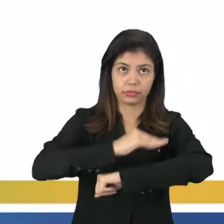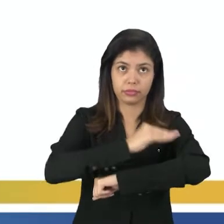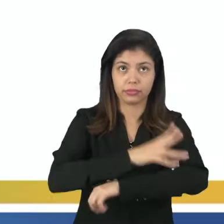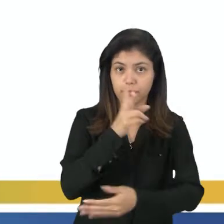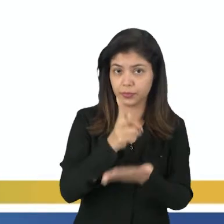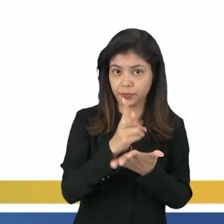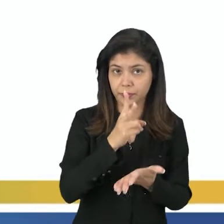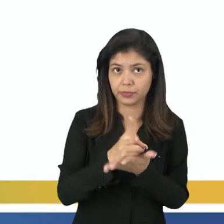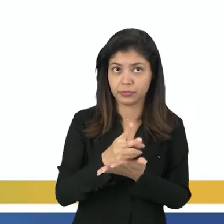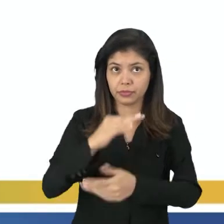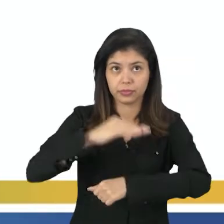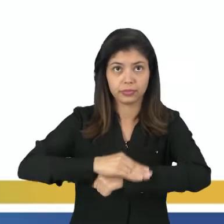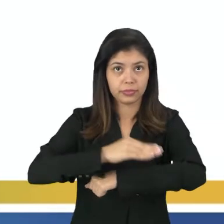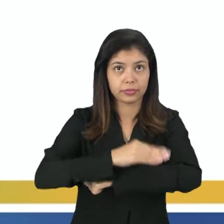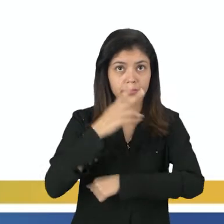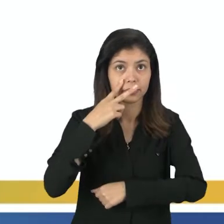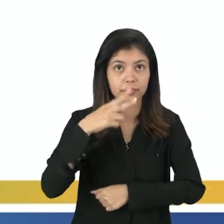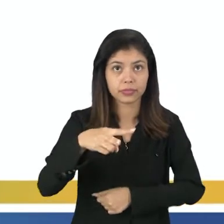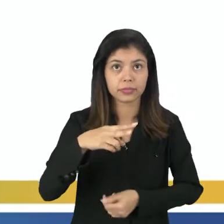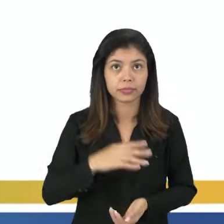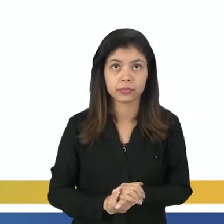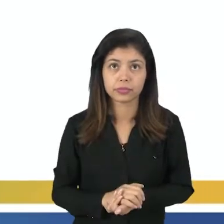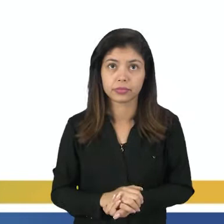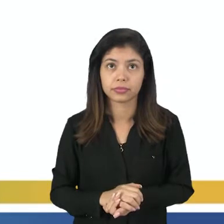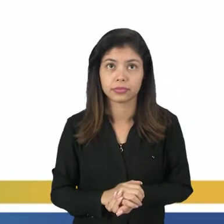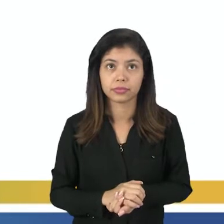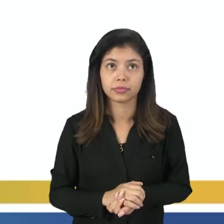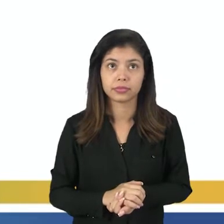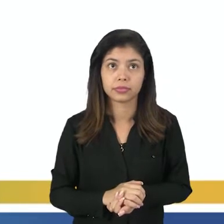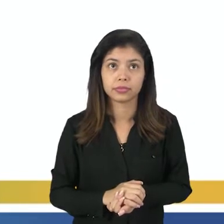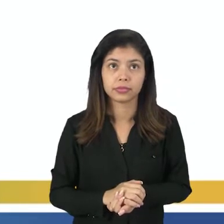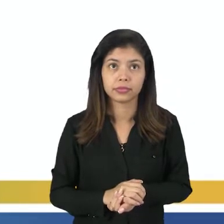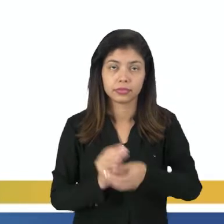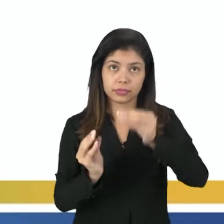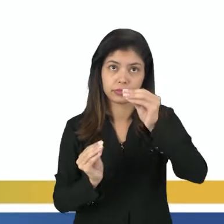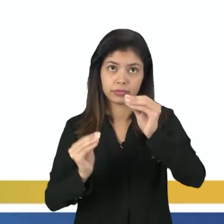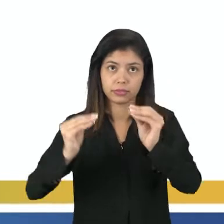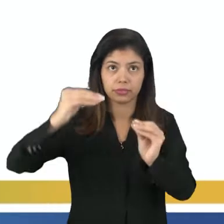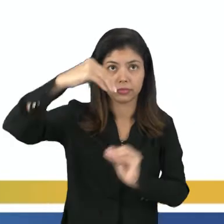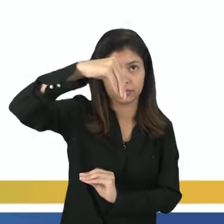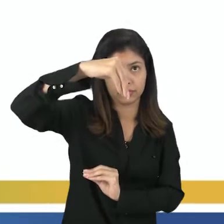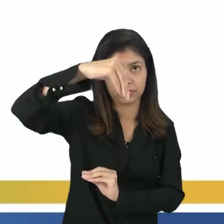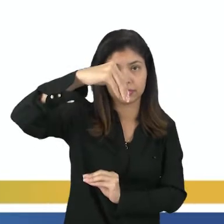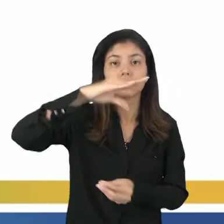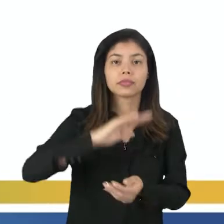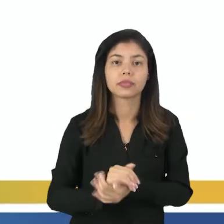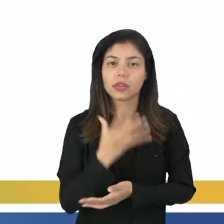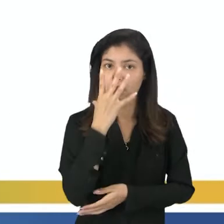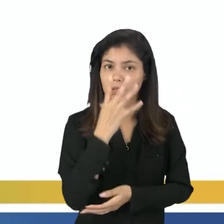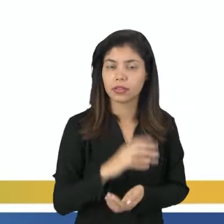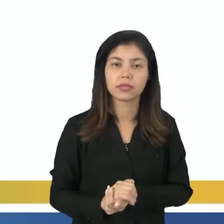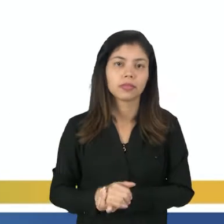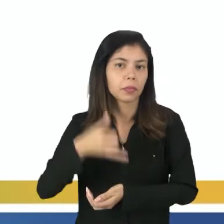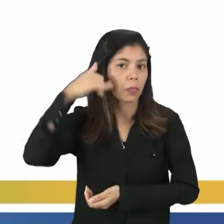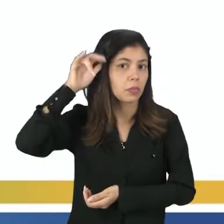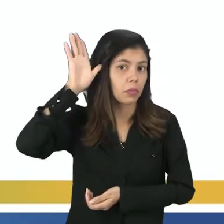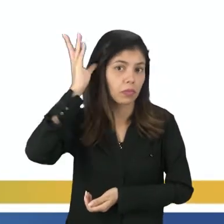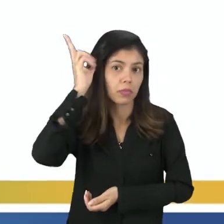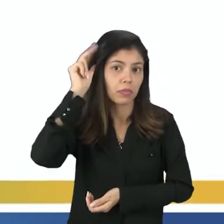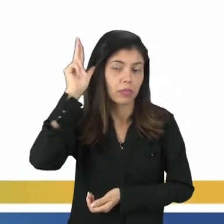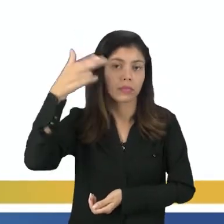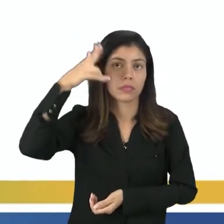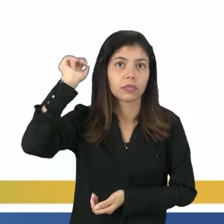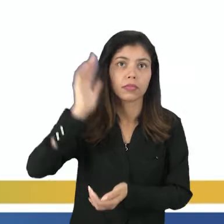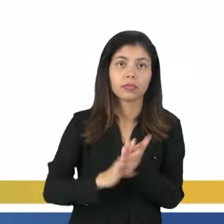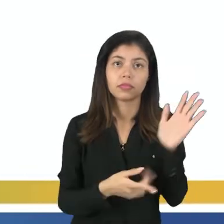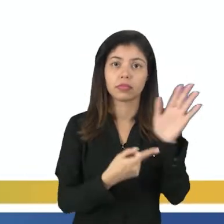Mas o mesmo sapinho você pode ter enxergado, por exemplo, o cavalo. Eu só virei a imagem. Então, acho que se eu retornar para a